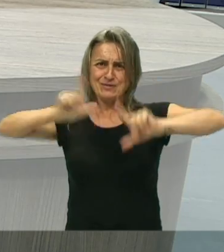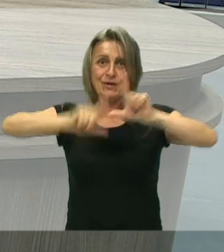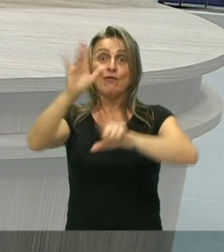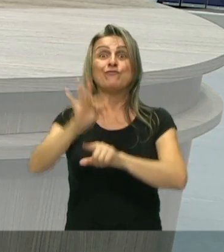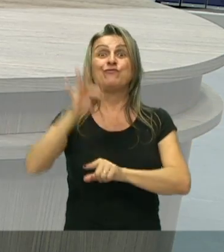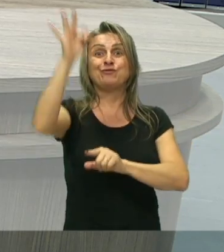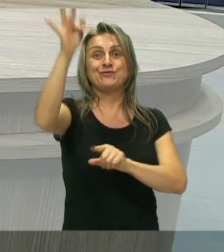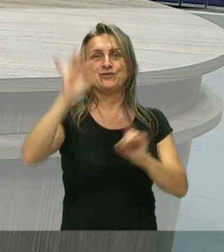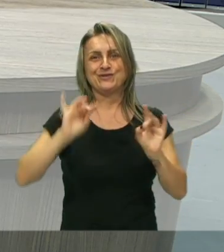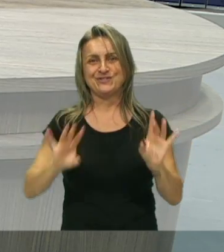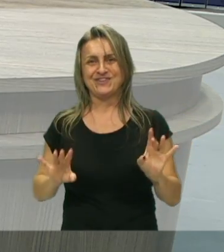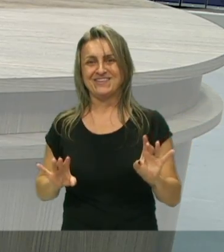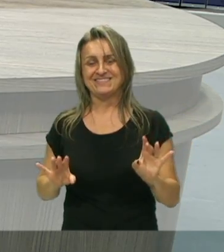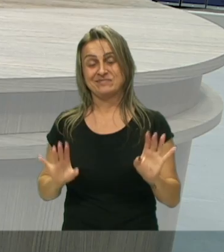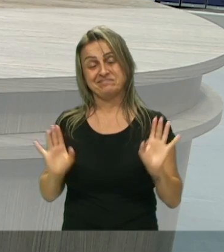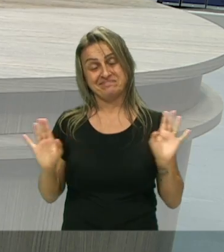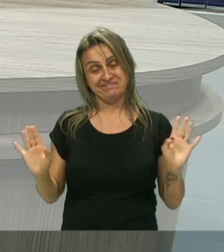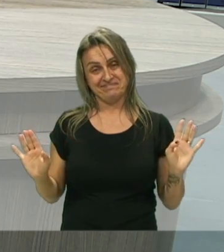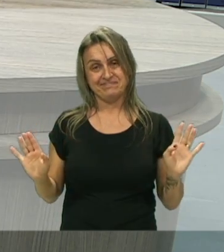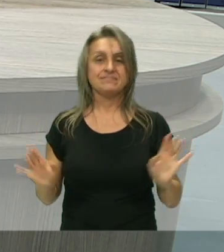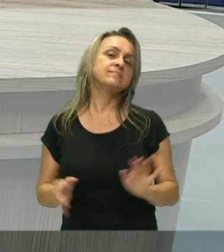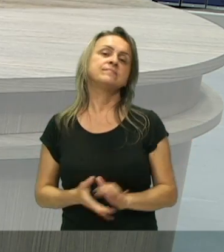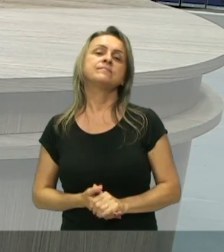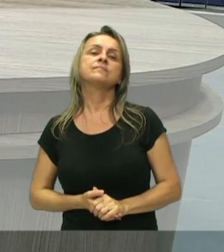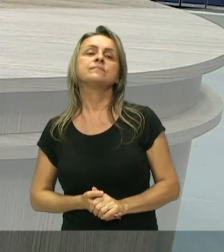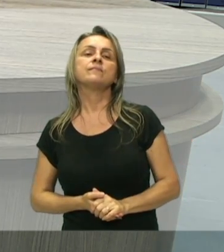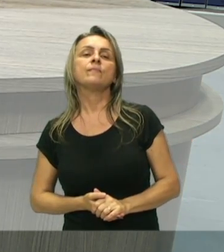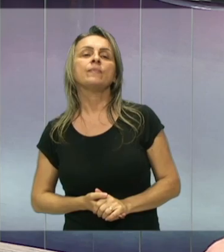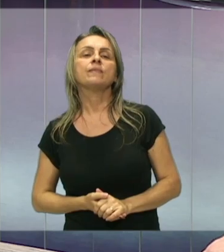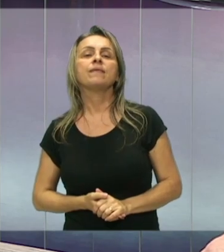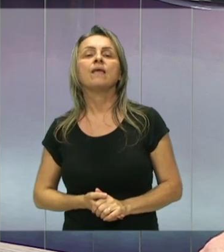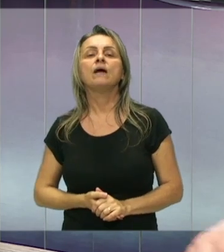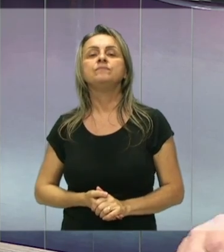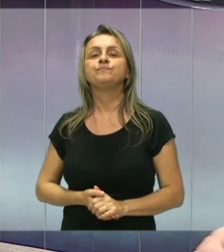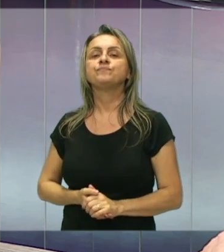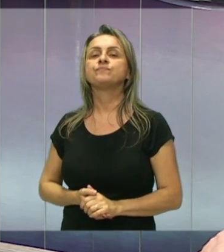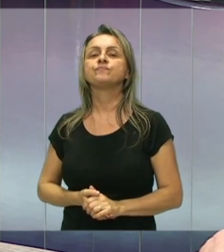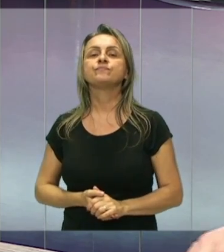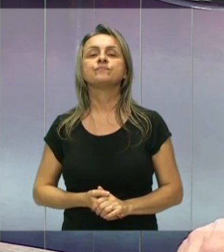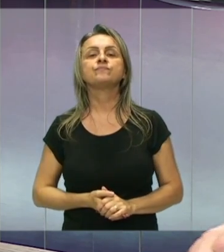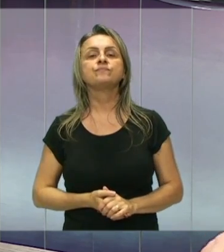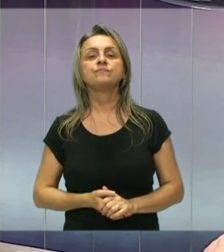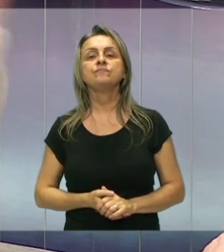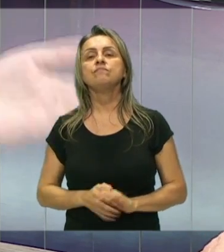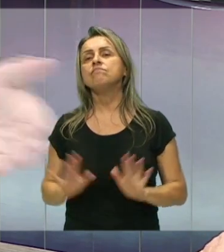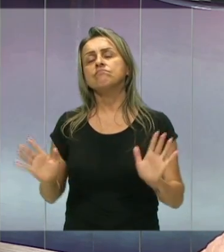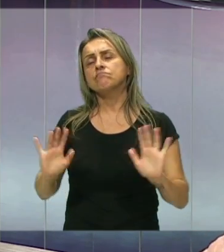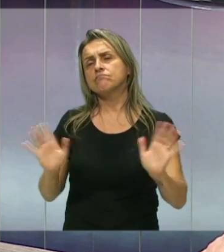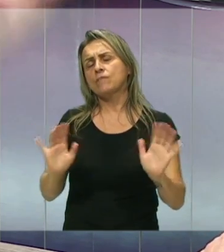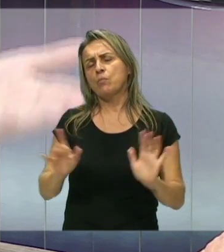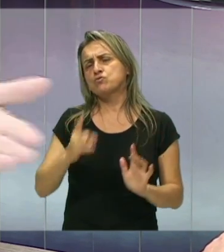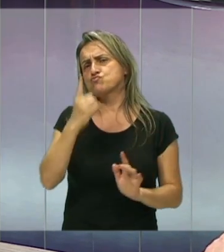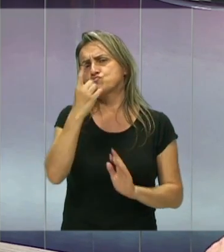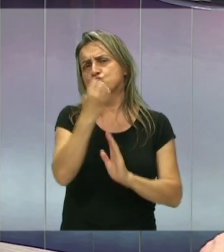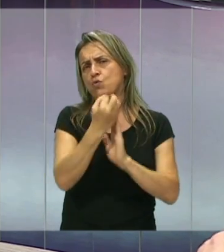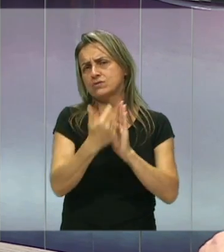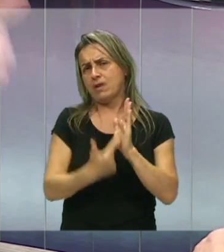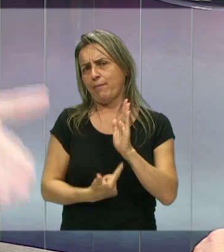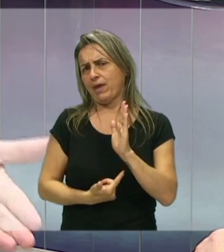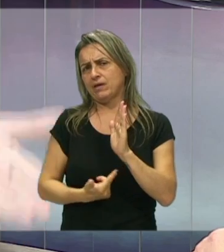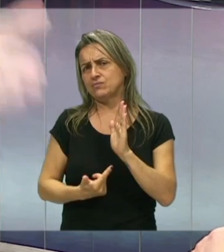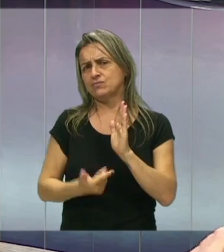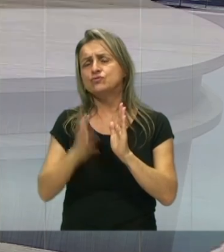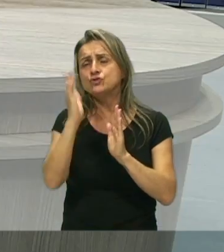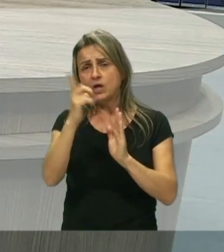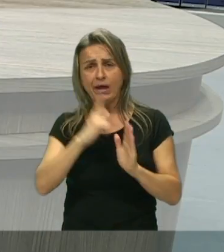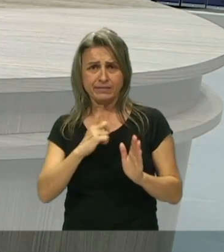qualquer forma, há já um orçamento que vai ser, tanto seja quem ganha as eleições ou não, ele estará lá